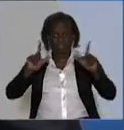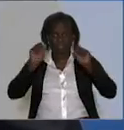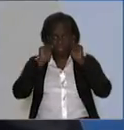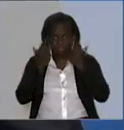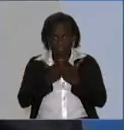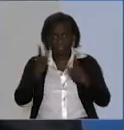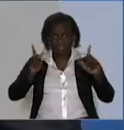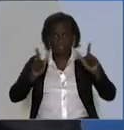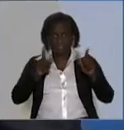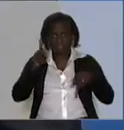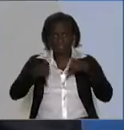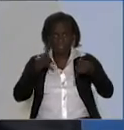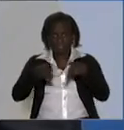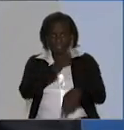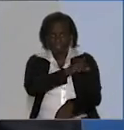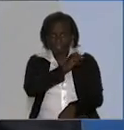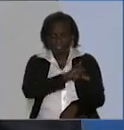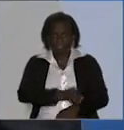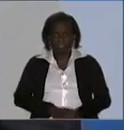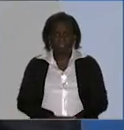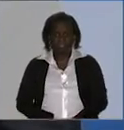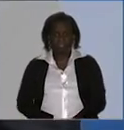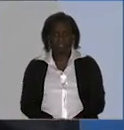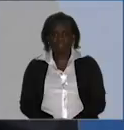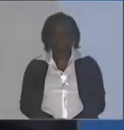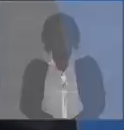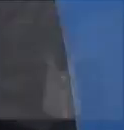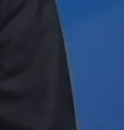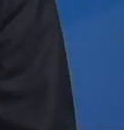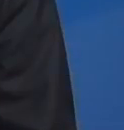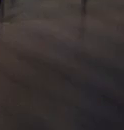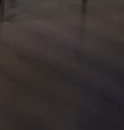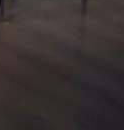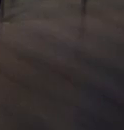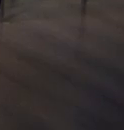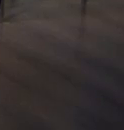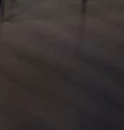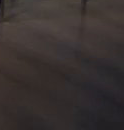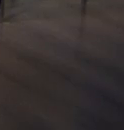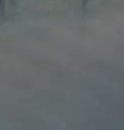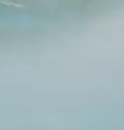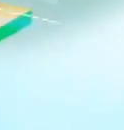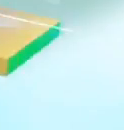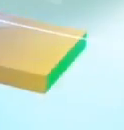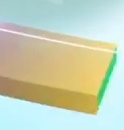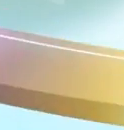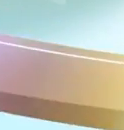www.alerj.rj.gov.br. TV Alerj, o canal do povo fluminense.